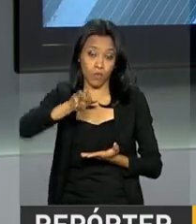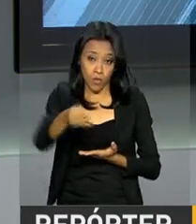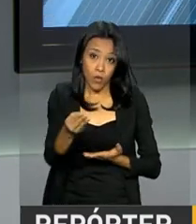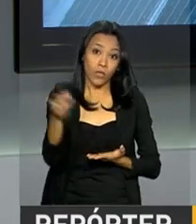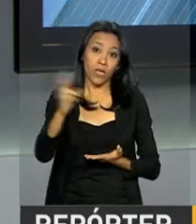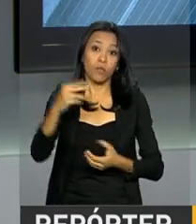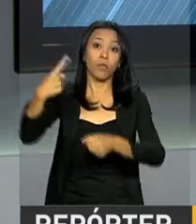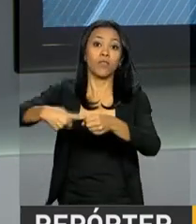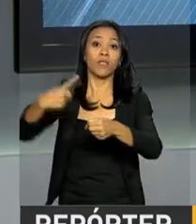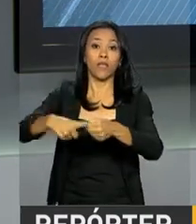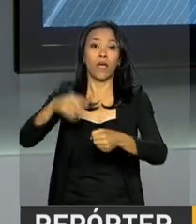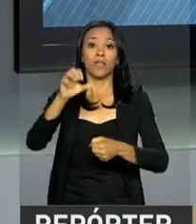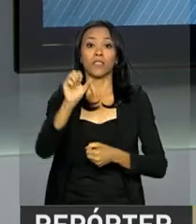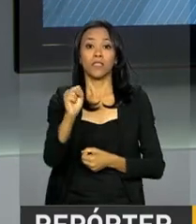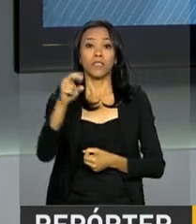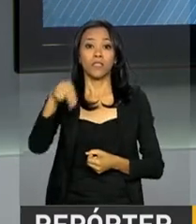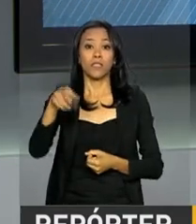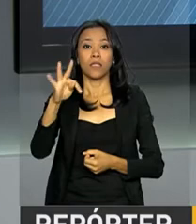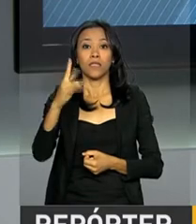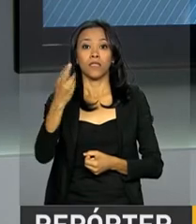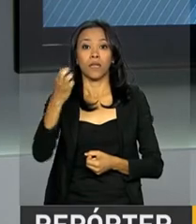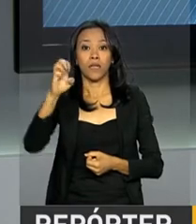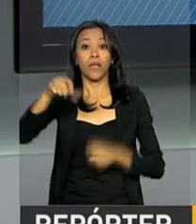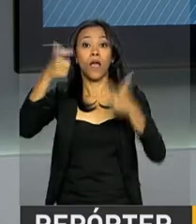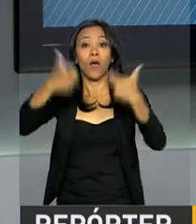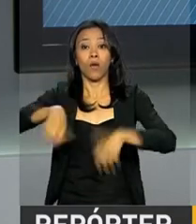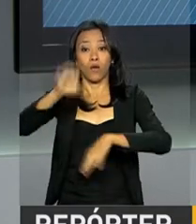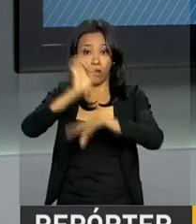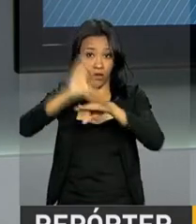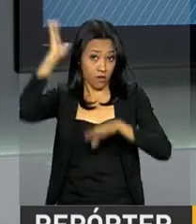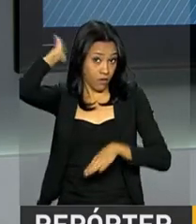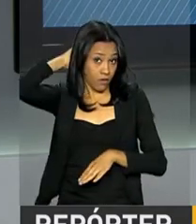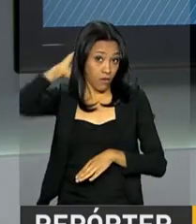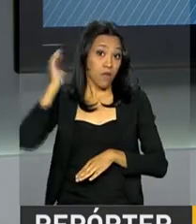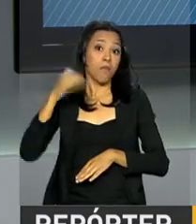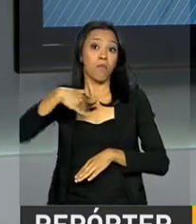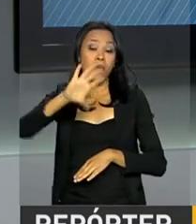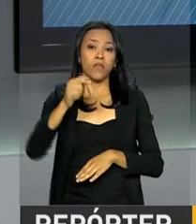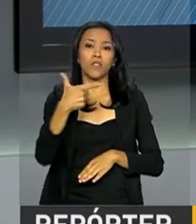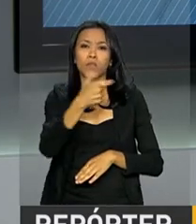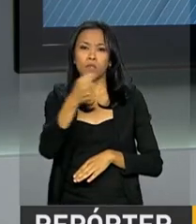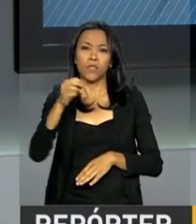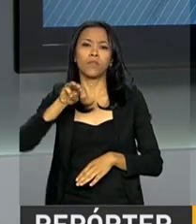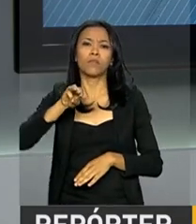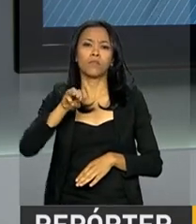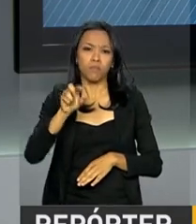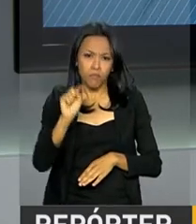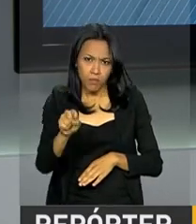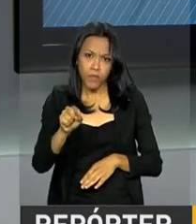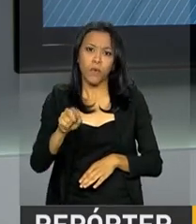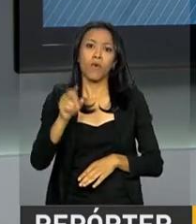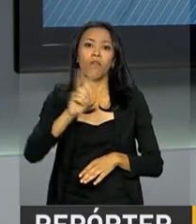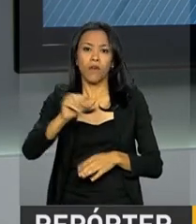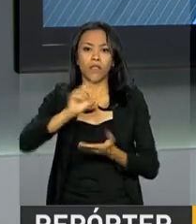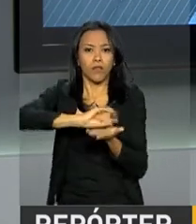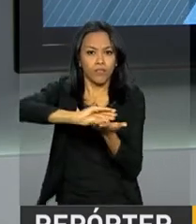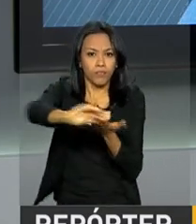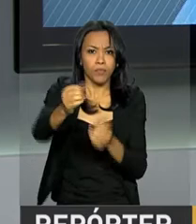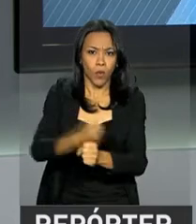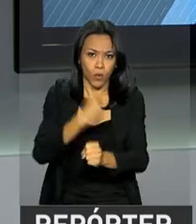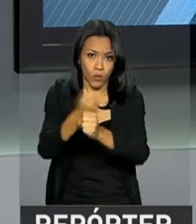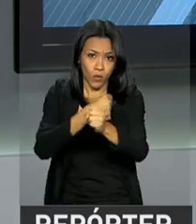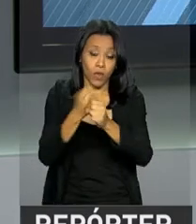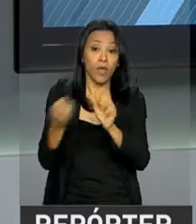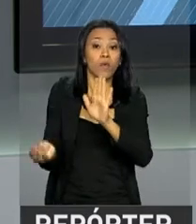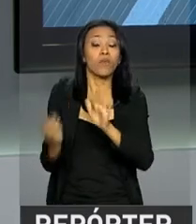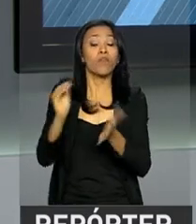santarém no pará mais de 21 milhões e 600 mil vão ser liberado ainda esse ano para o início das obras e o